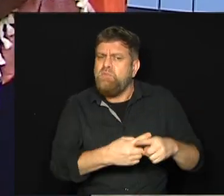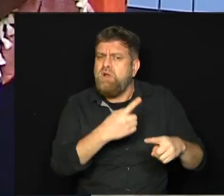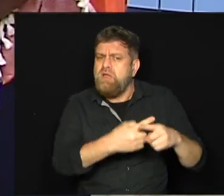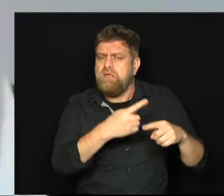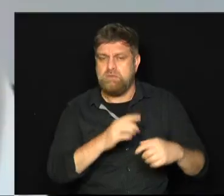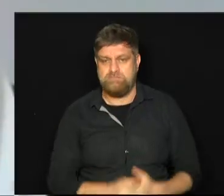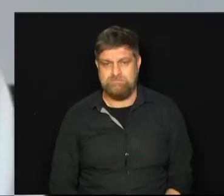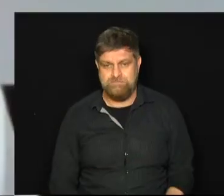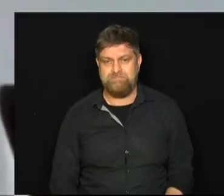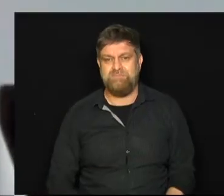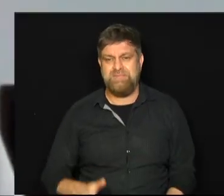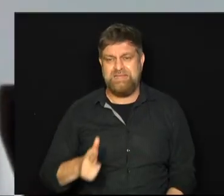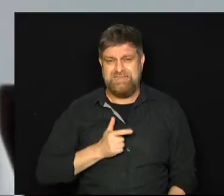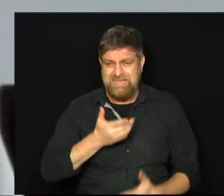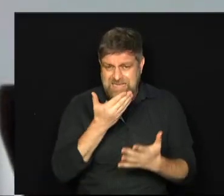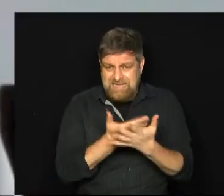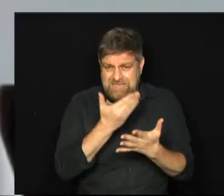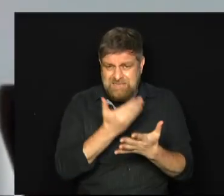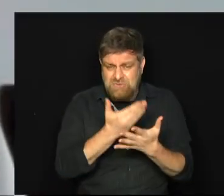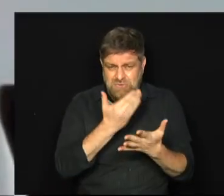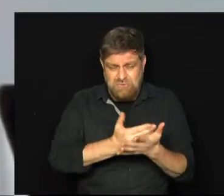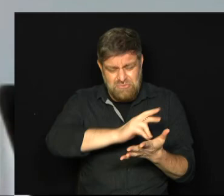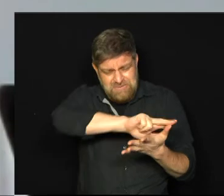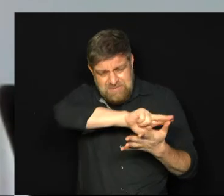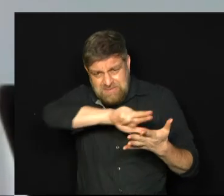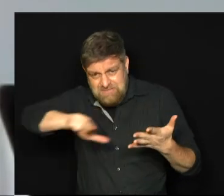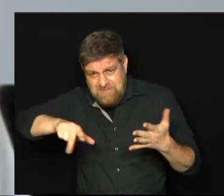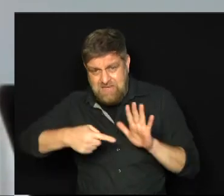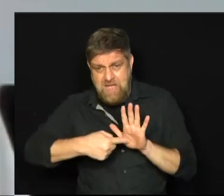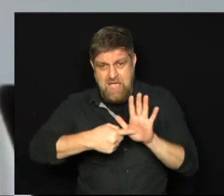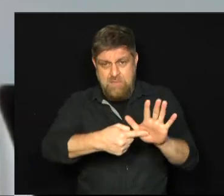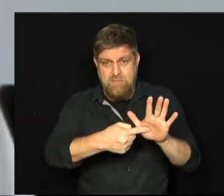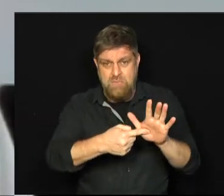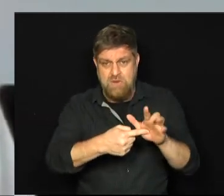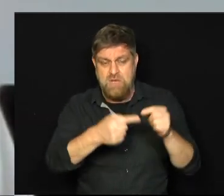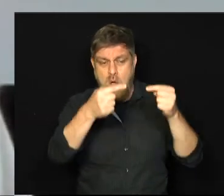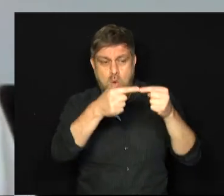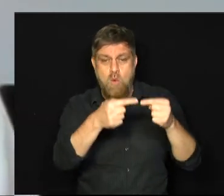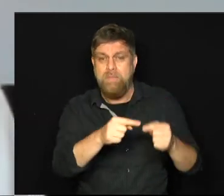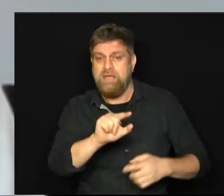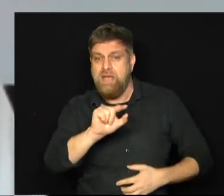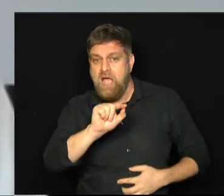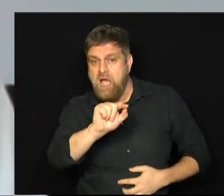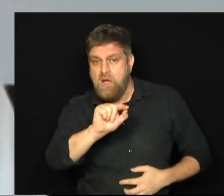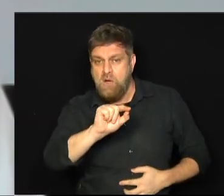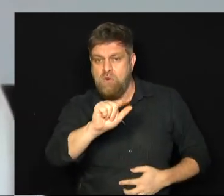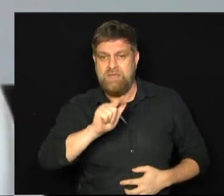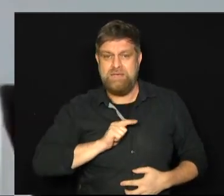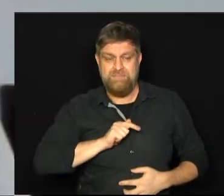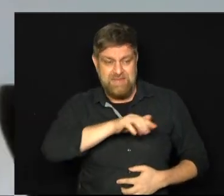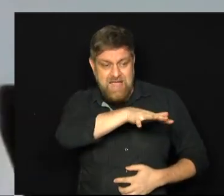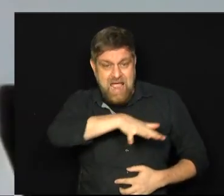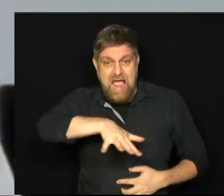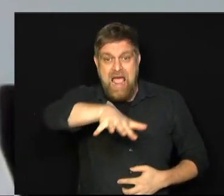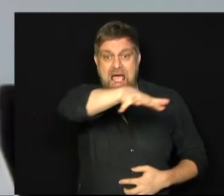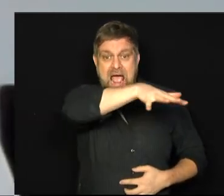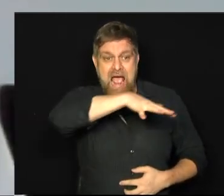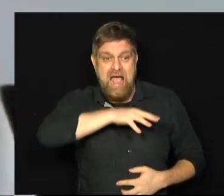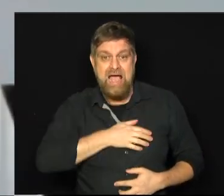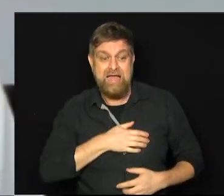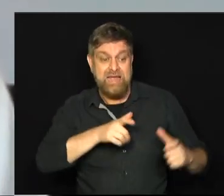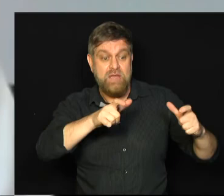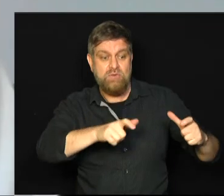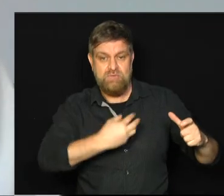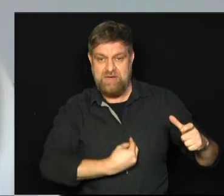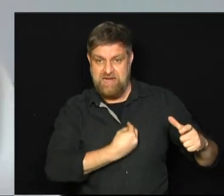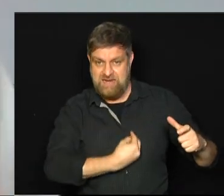Olha, são vários estudos que mostram uma associação com uma série de fatores ambientais e o câncer da